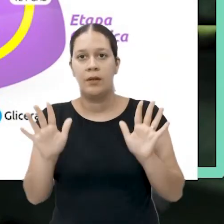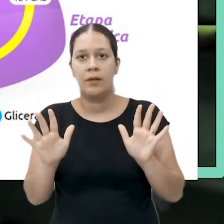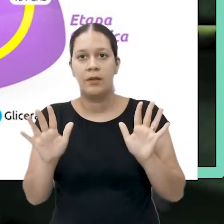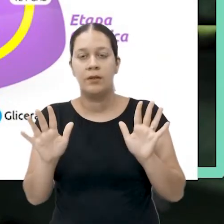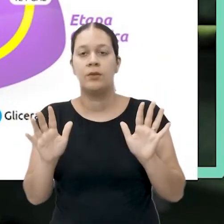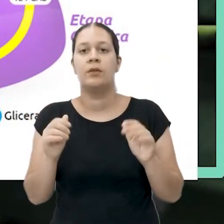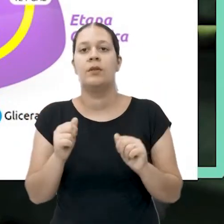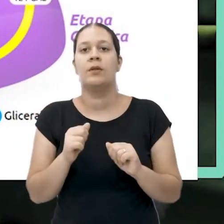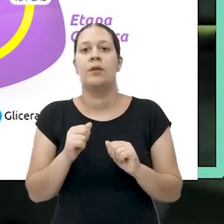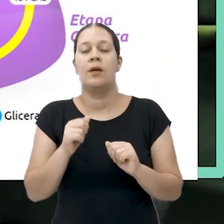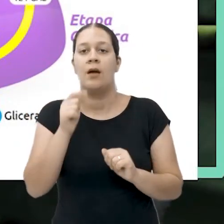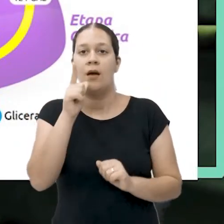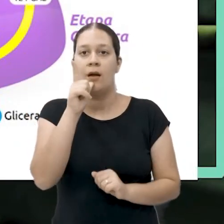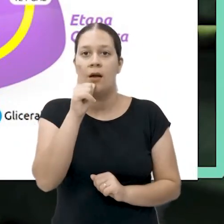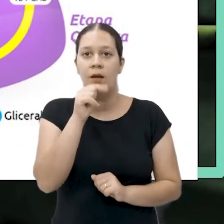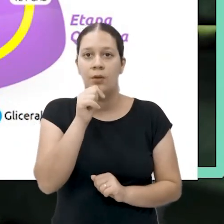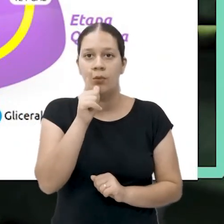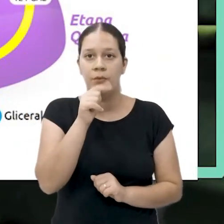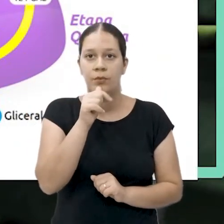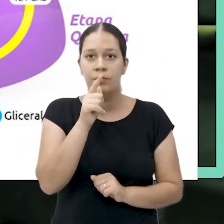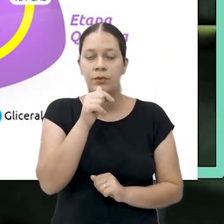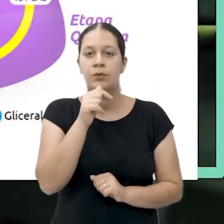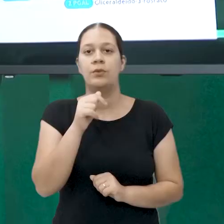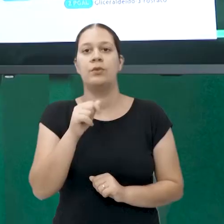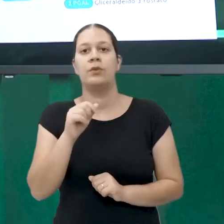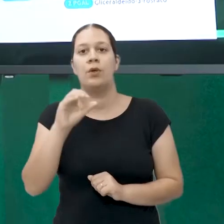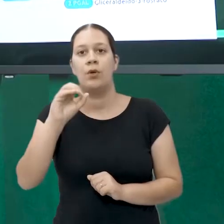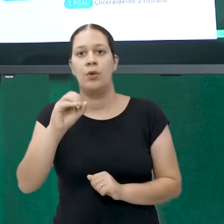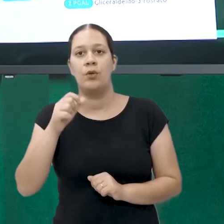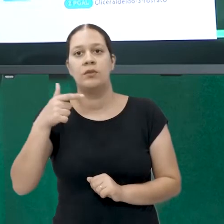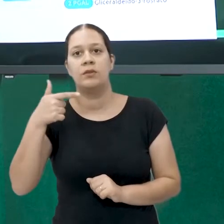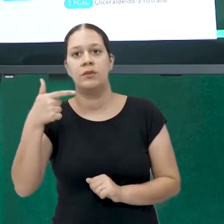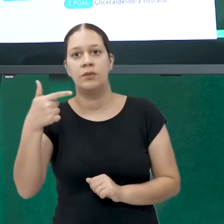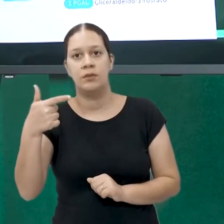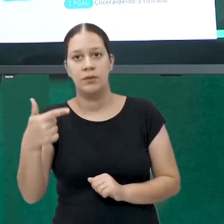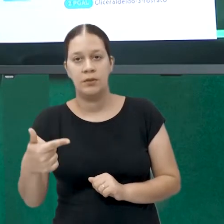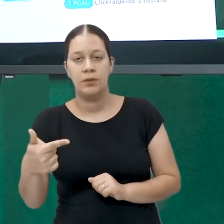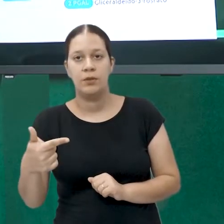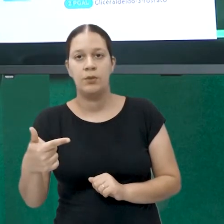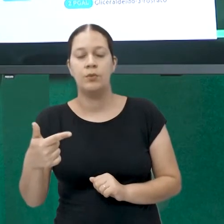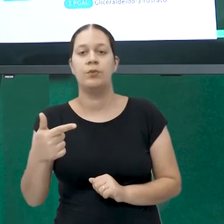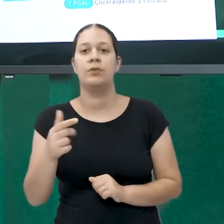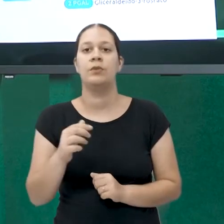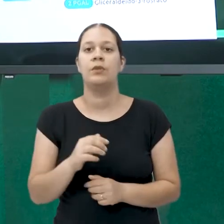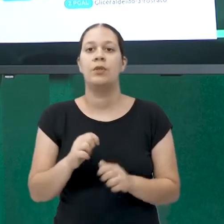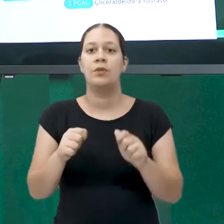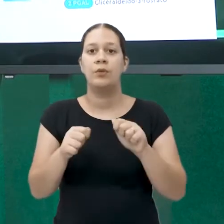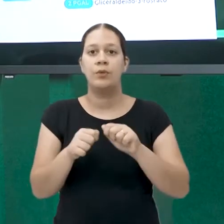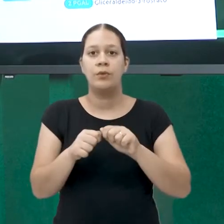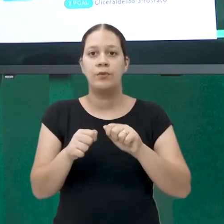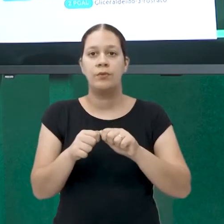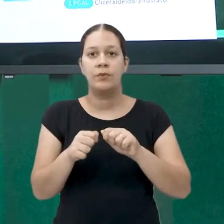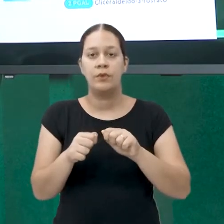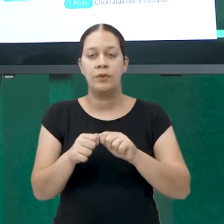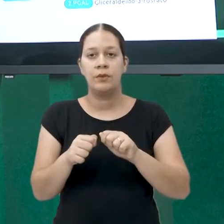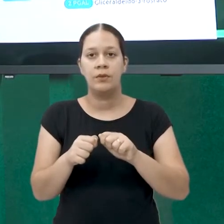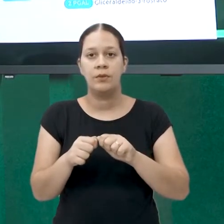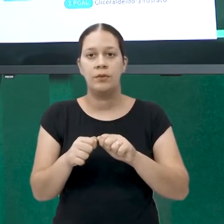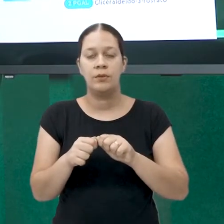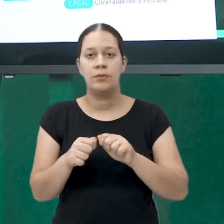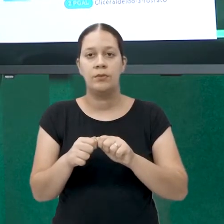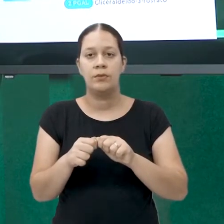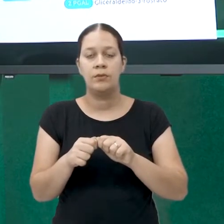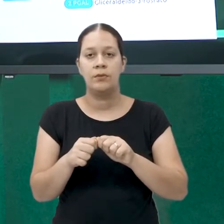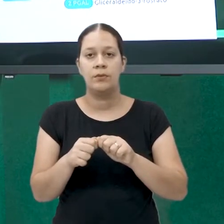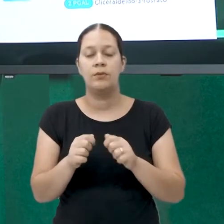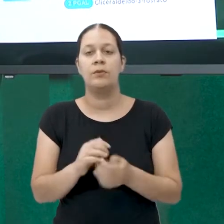nos tilacoides, entrando água, saindo oxigênio, tá? E ó, produzindo aqui,